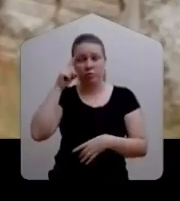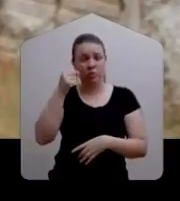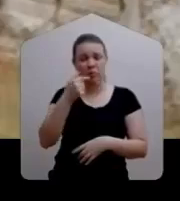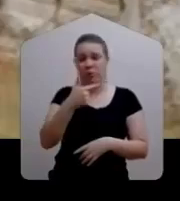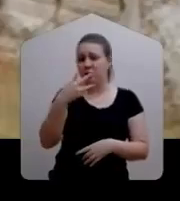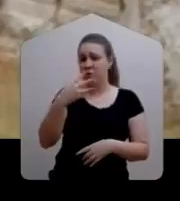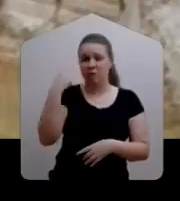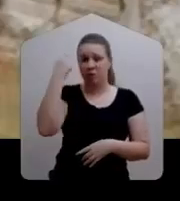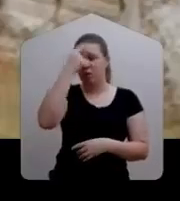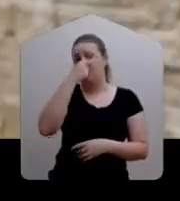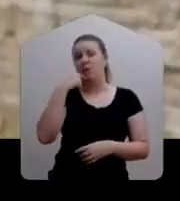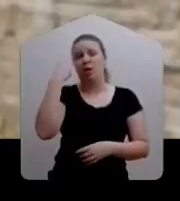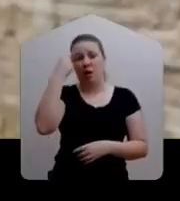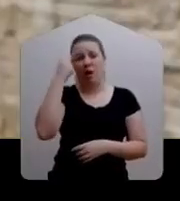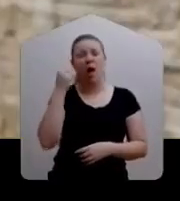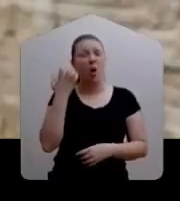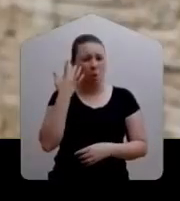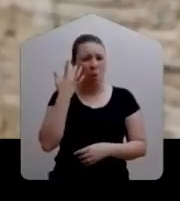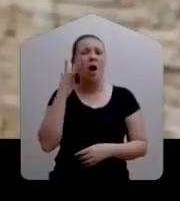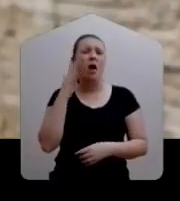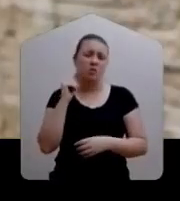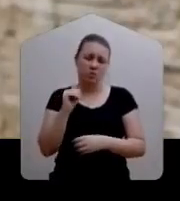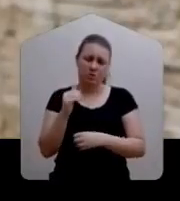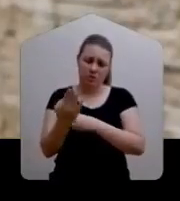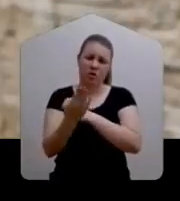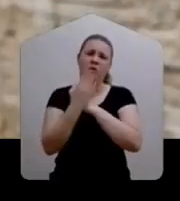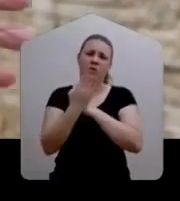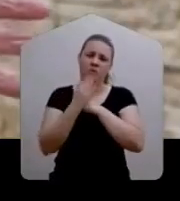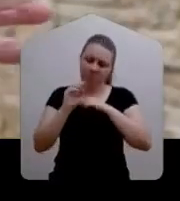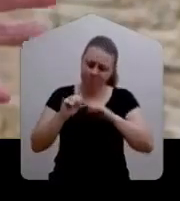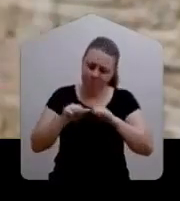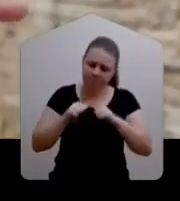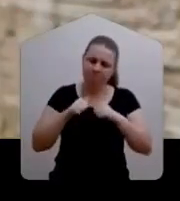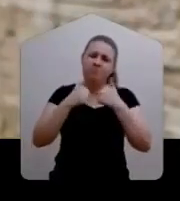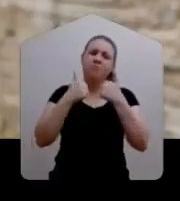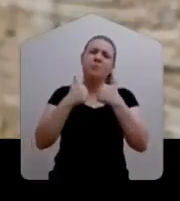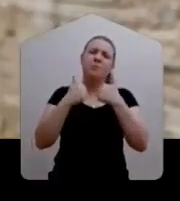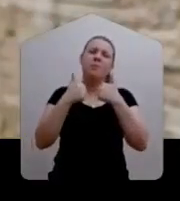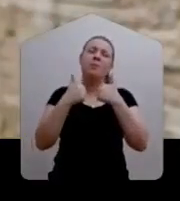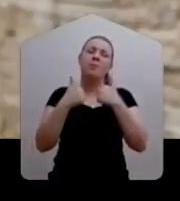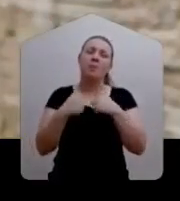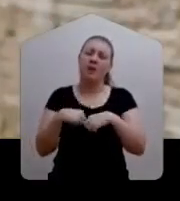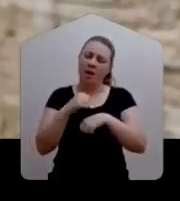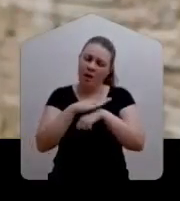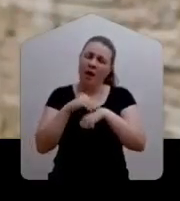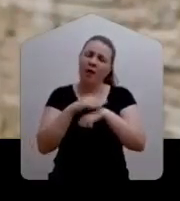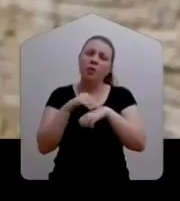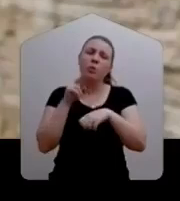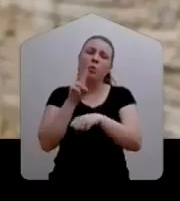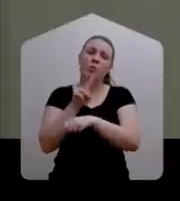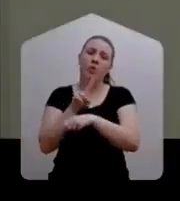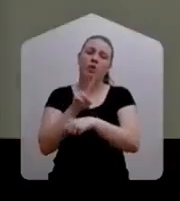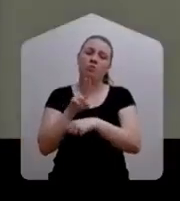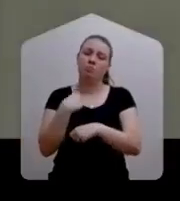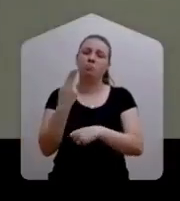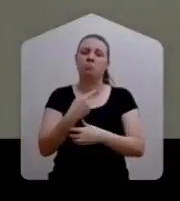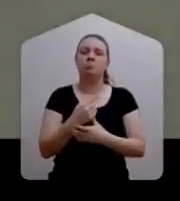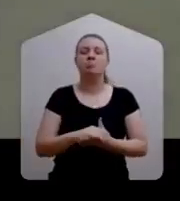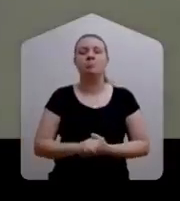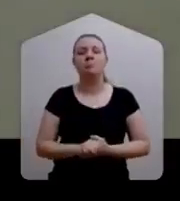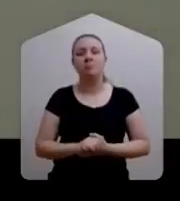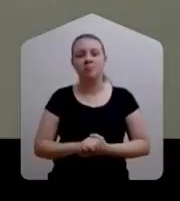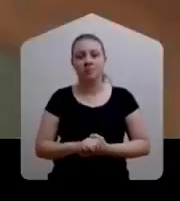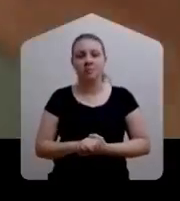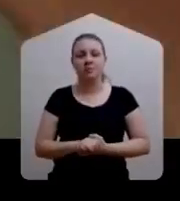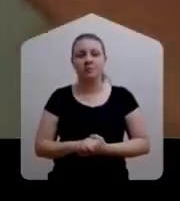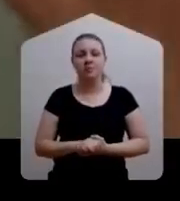horas. Acho que ajuda a recuperar a saúde, aquele carinho, aquela maneira de tratar, né?